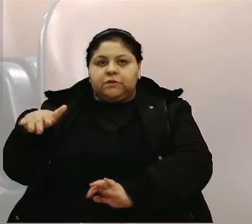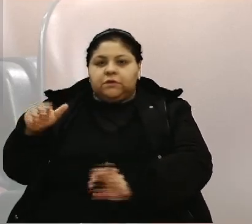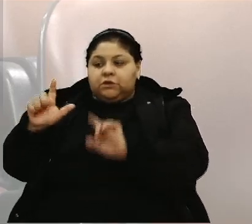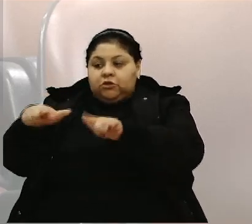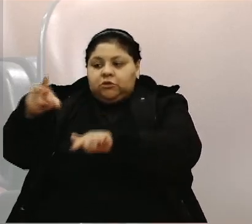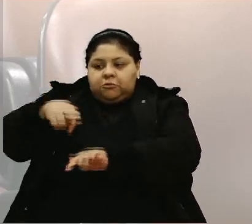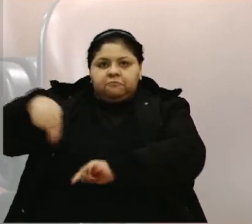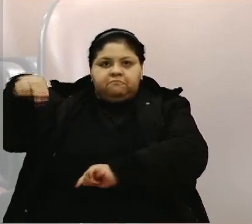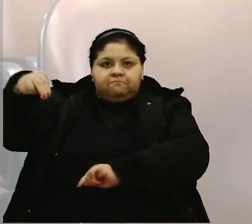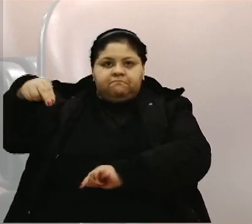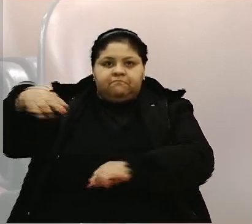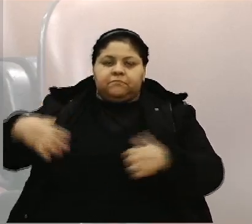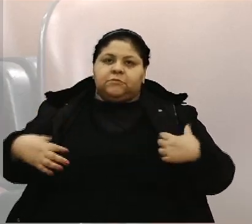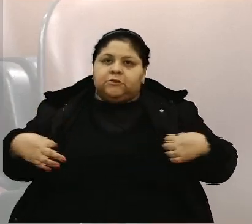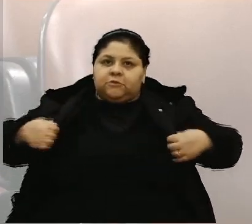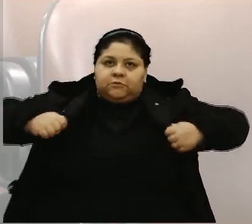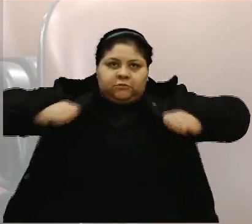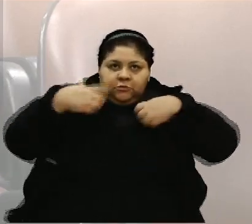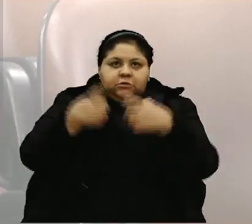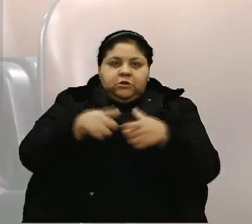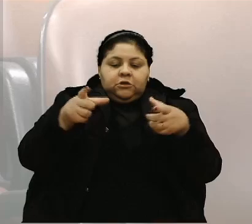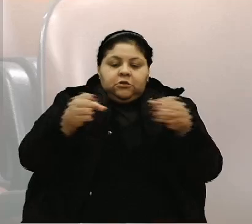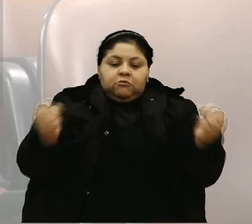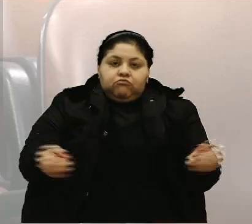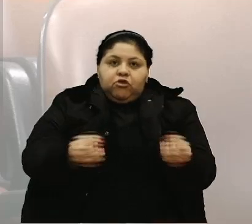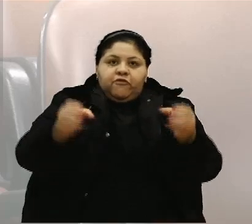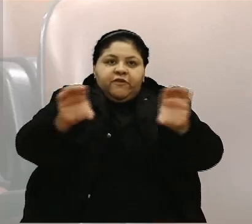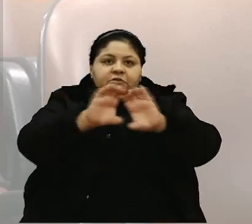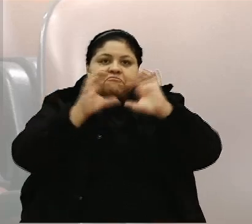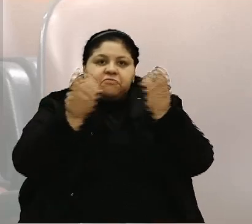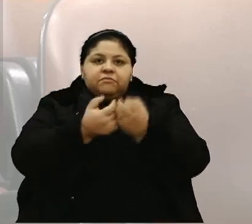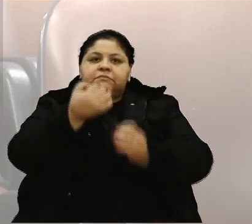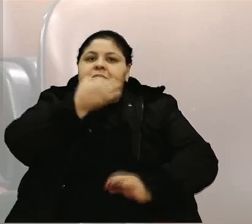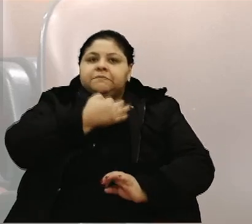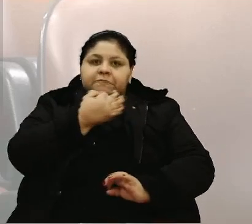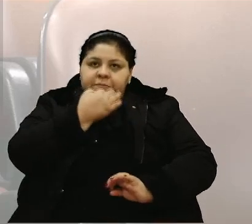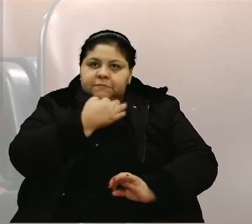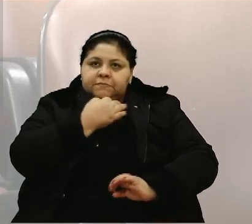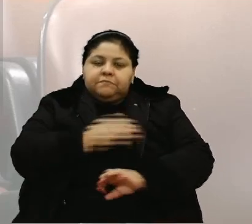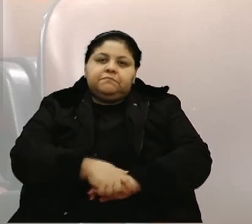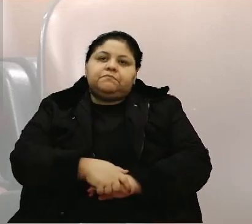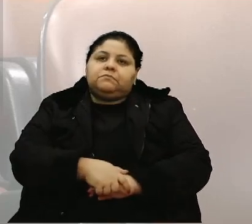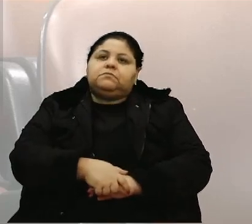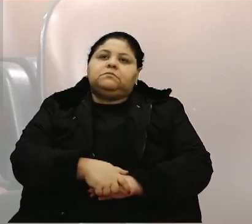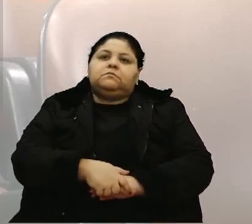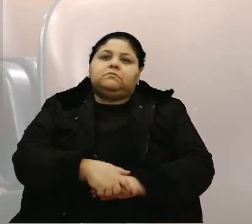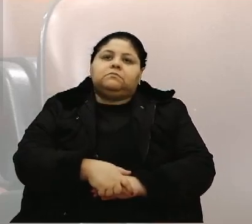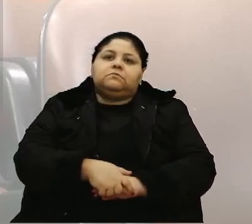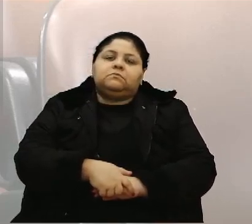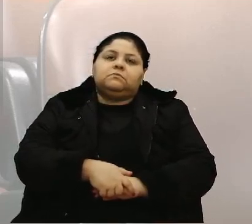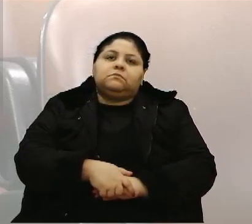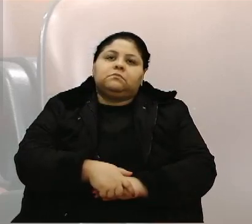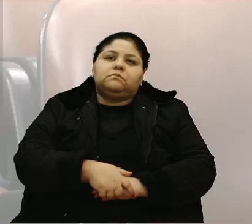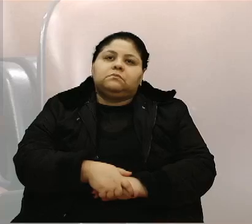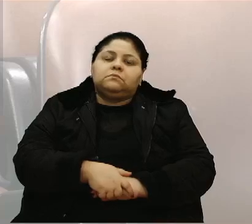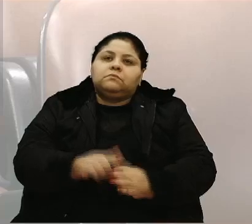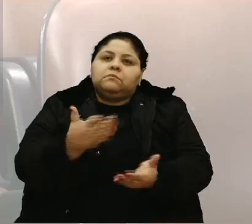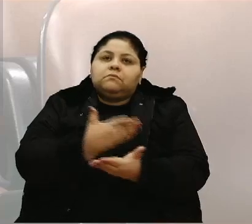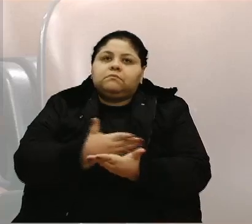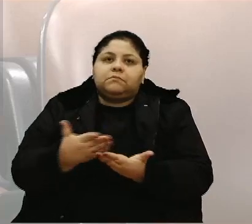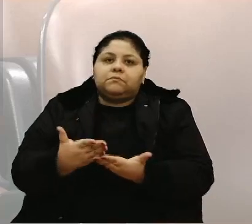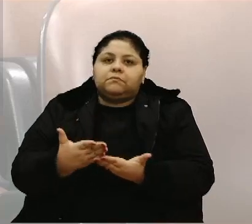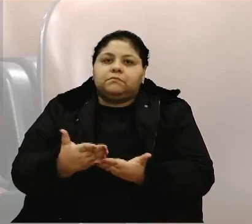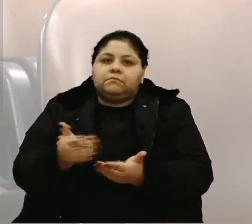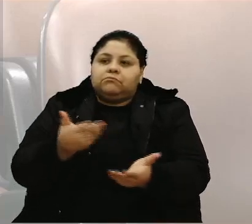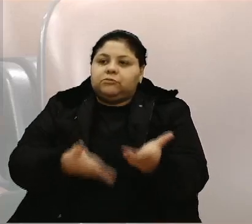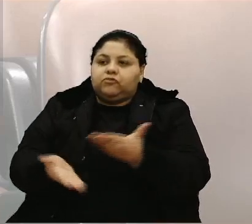Norte, e é a maior festa comunitária de Caxias do Sul. O senhor iniciou o multirão